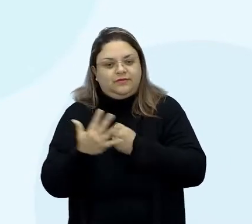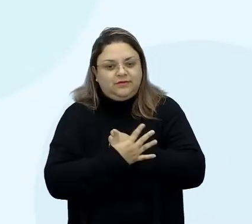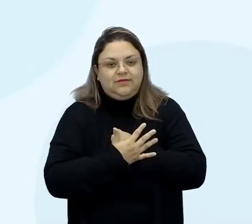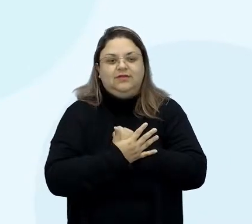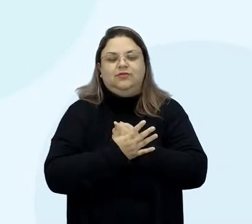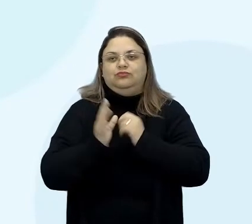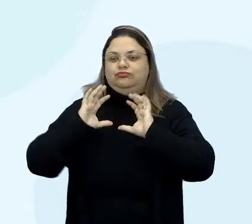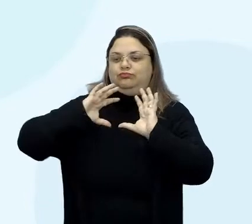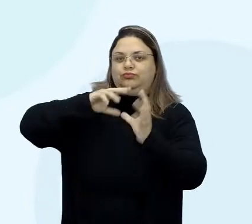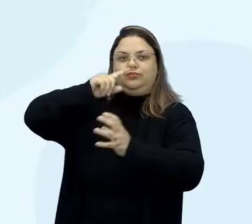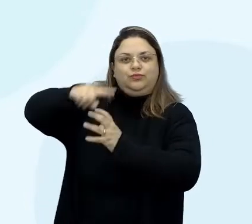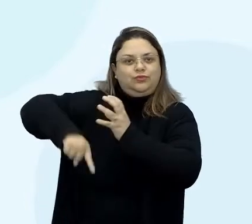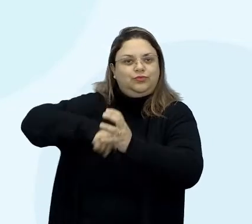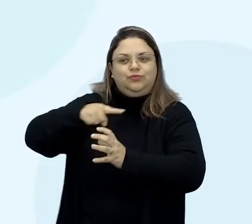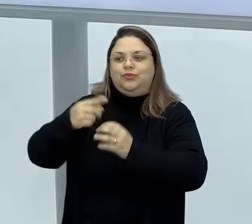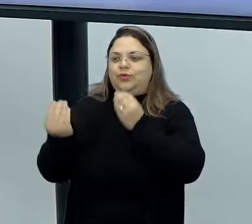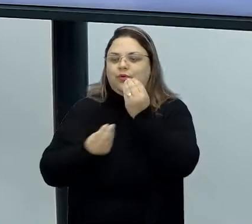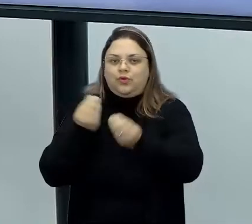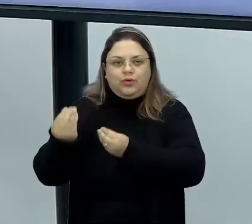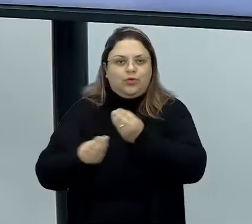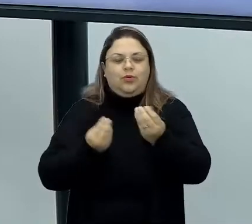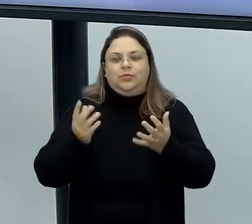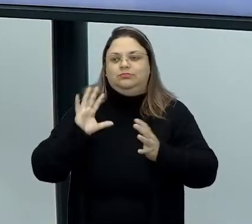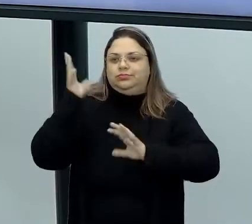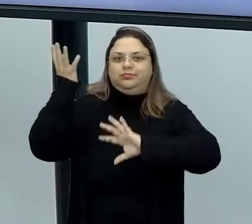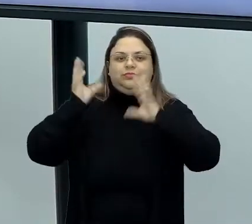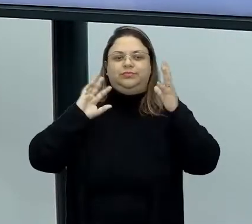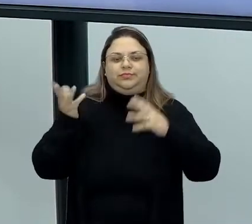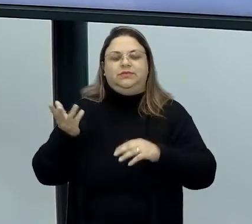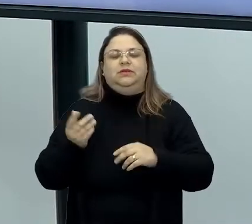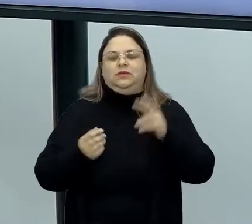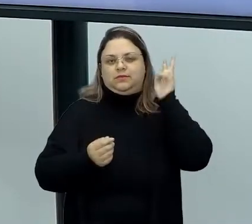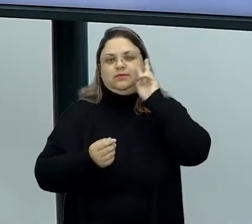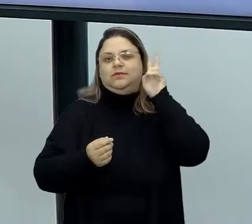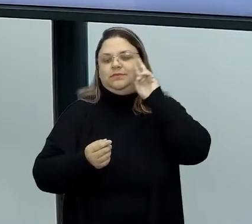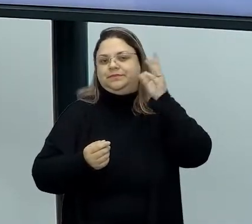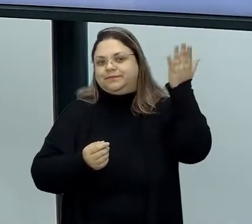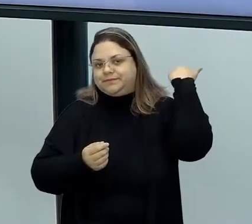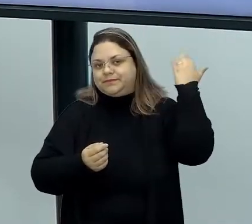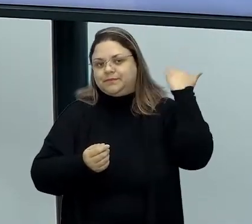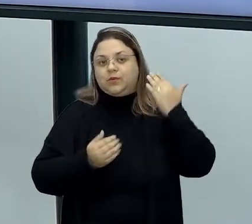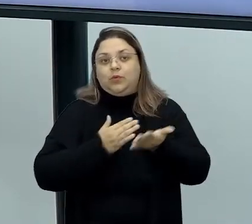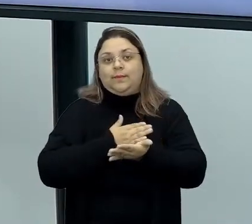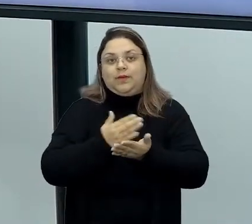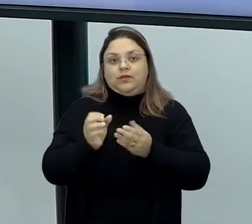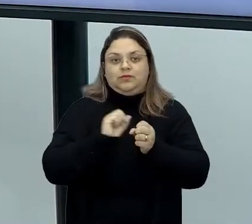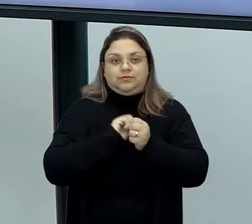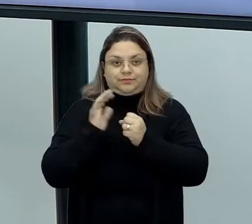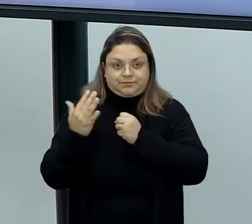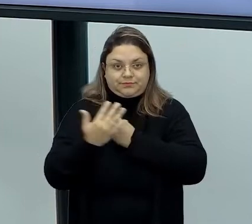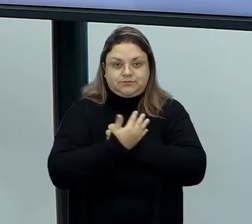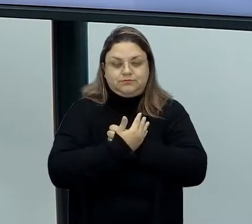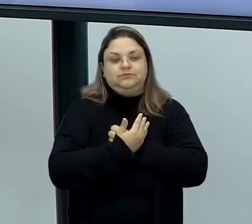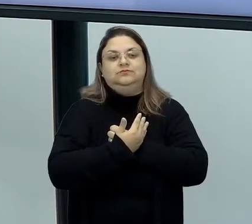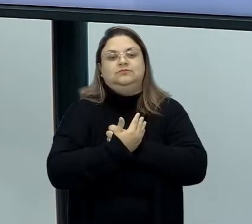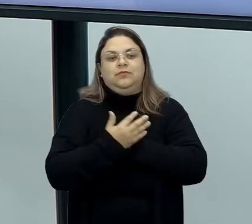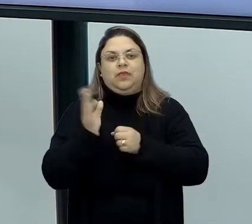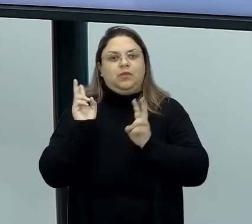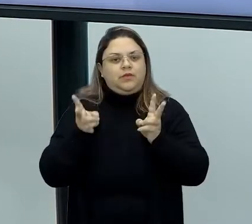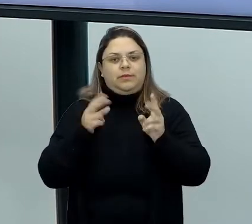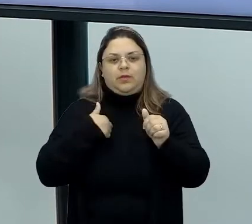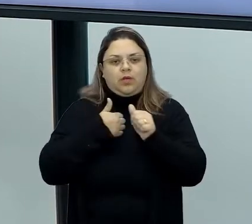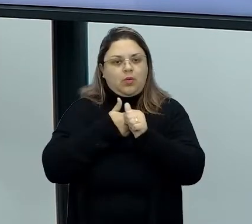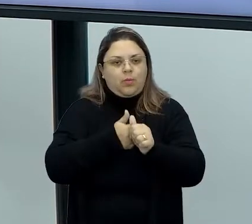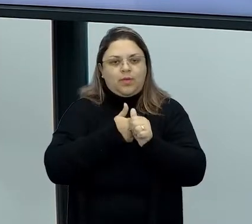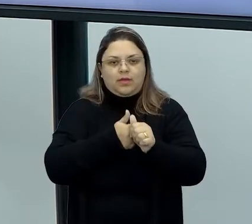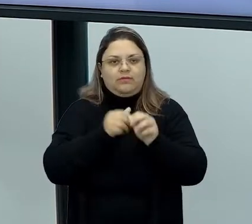impactos no mundo. Eu lembro que quando começou, né, a situação da Covid-19, eu acompanhava, agora eu não me lembro o